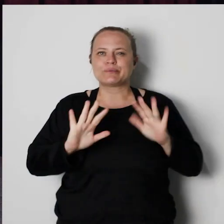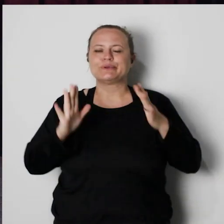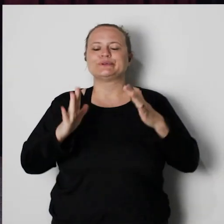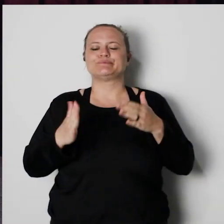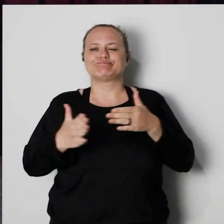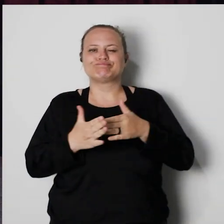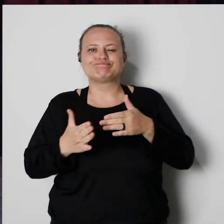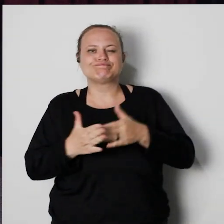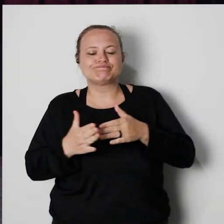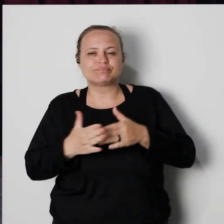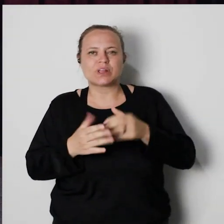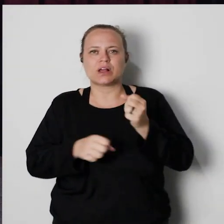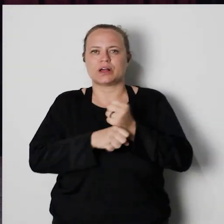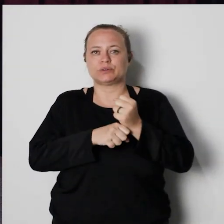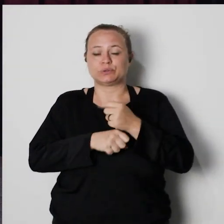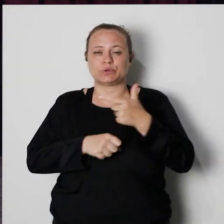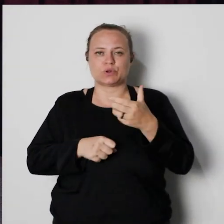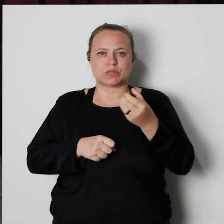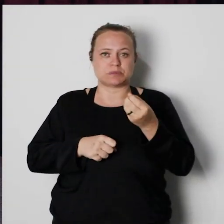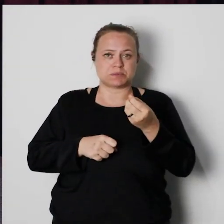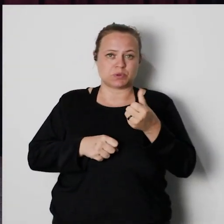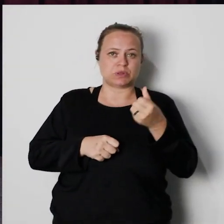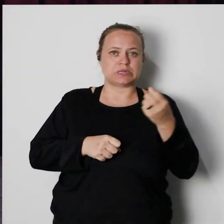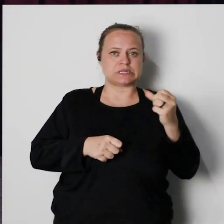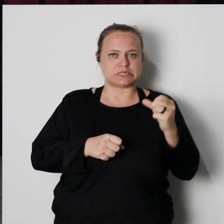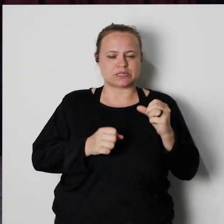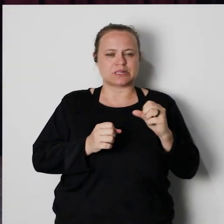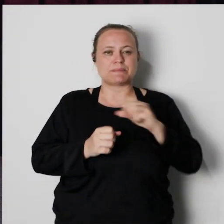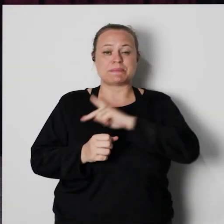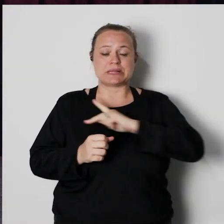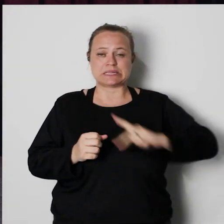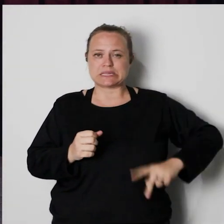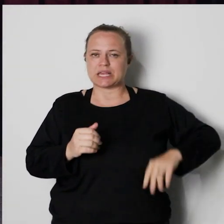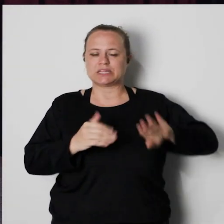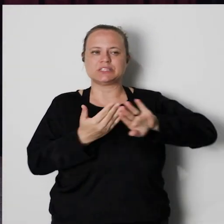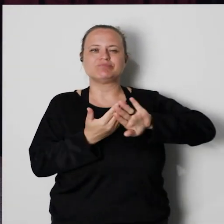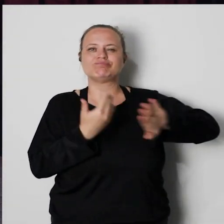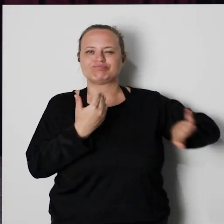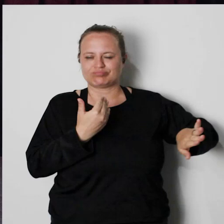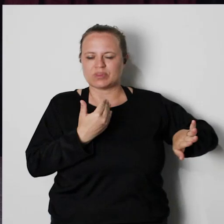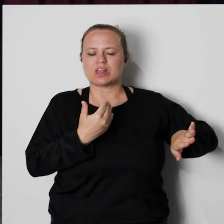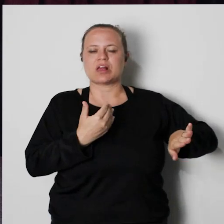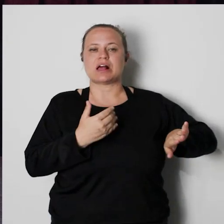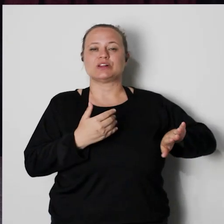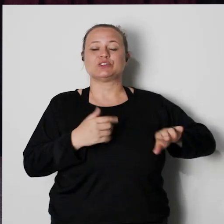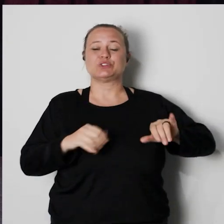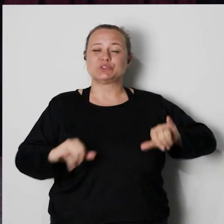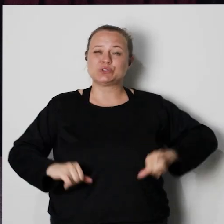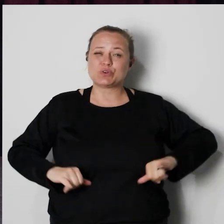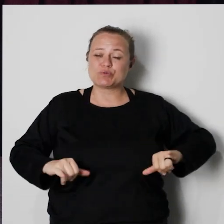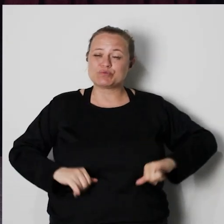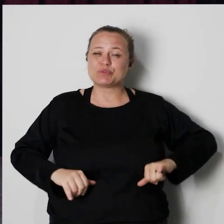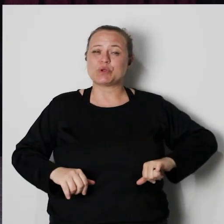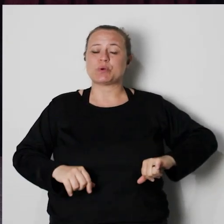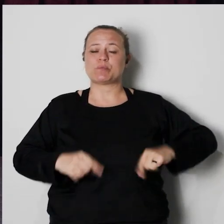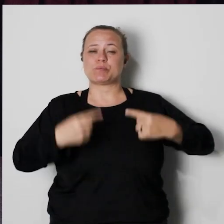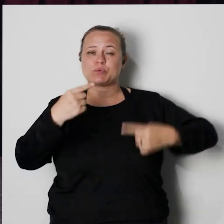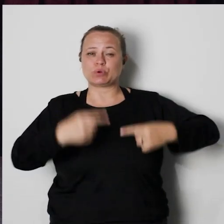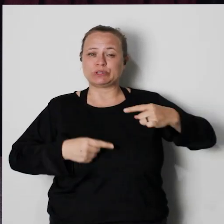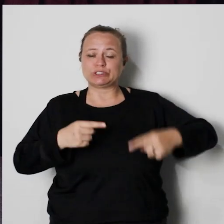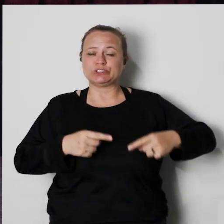das conquistas, porque o processo de aprendizado é que foi fundamental. Mesmo com a interrupção que o país sofre a partir